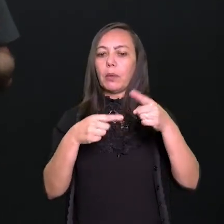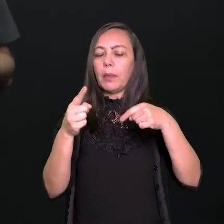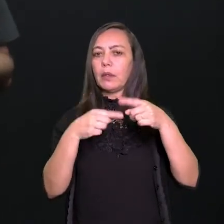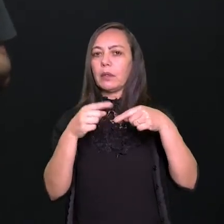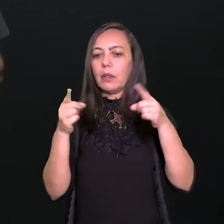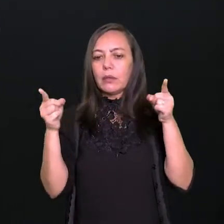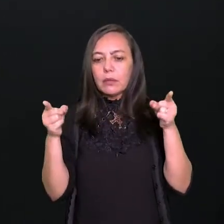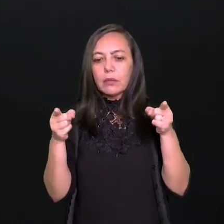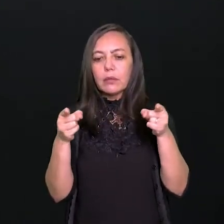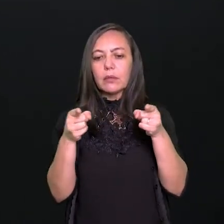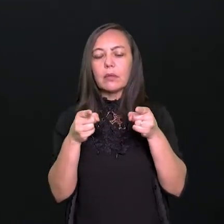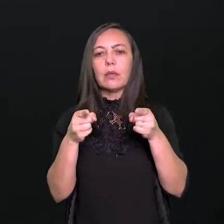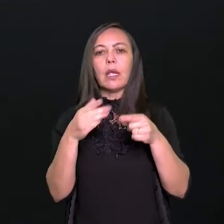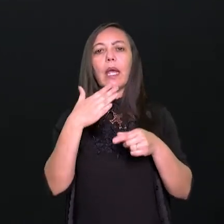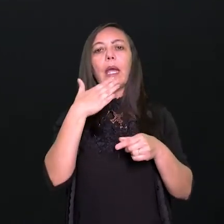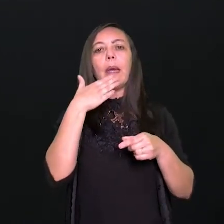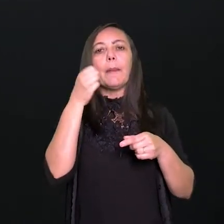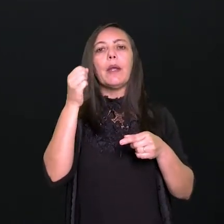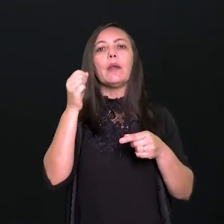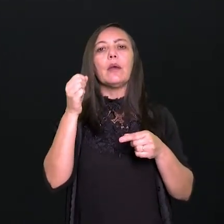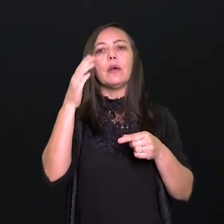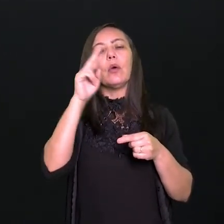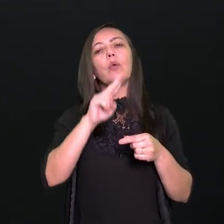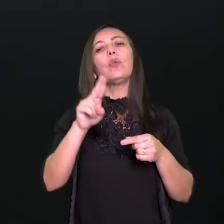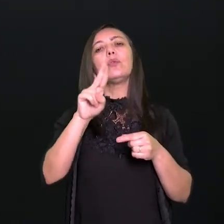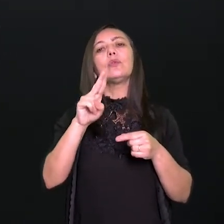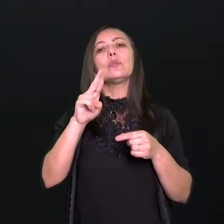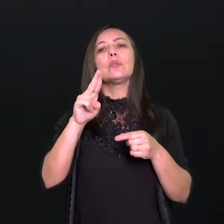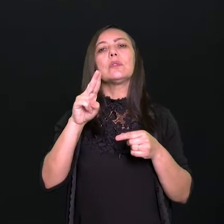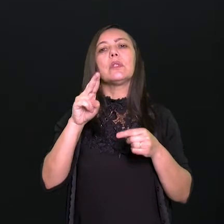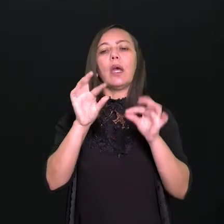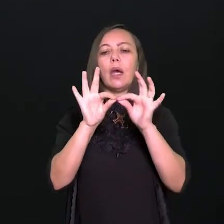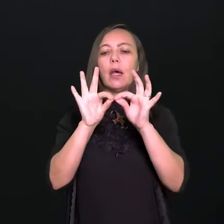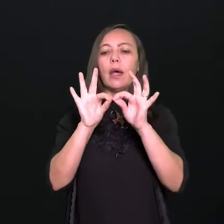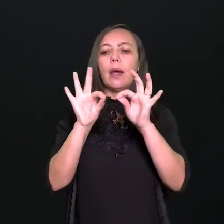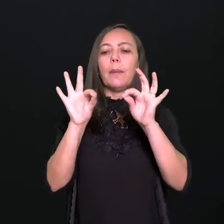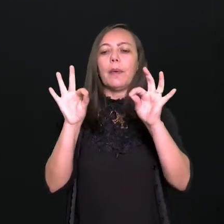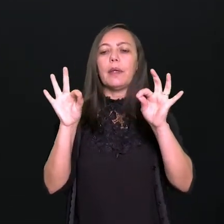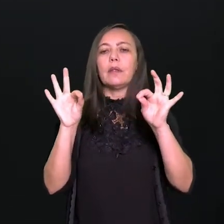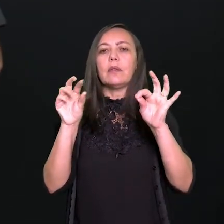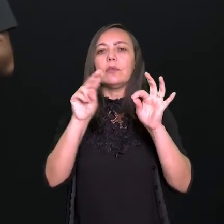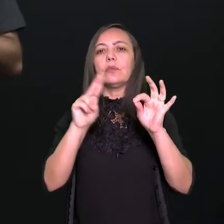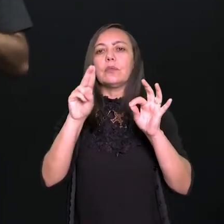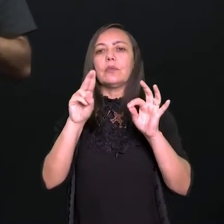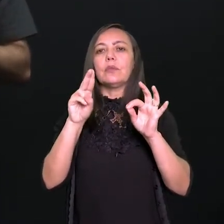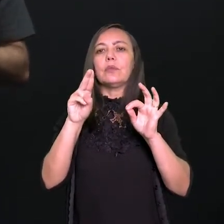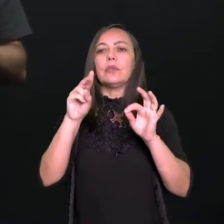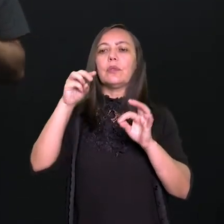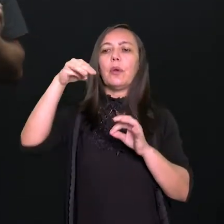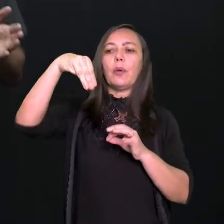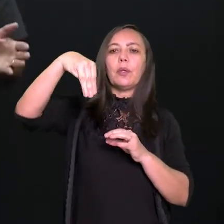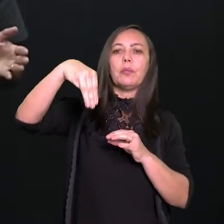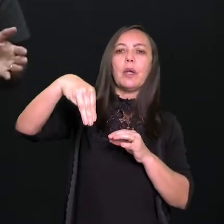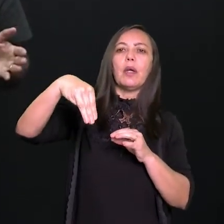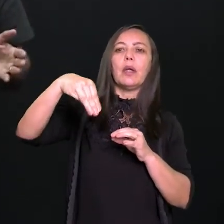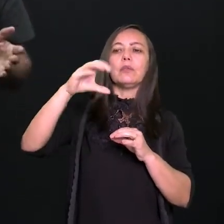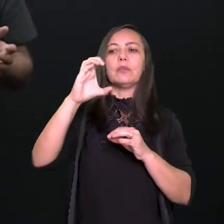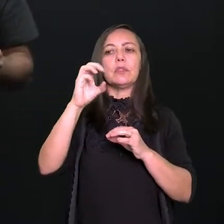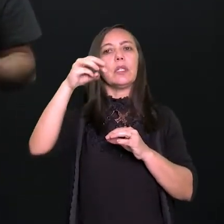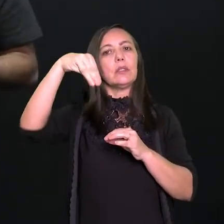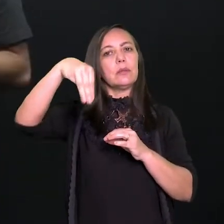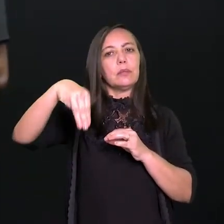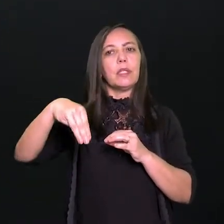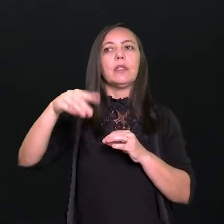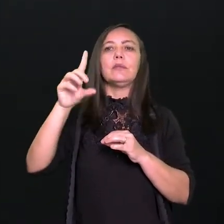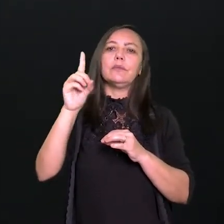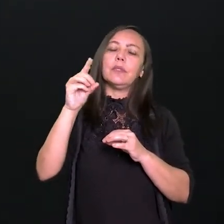não muito grande, é muito melhor você determinar essa medida utilizando os submúltiplos do metro,